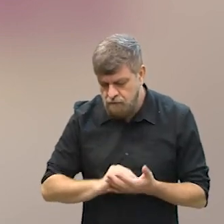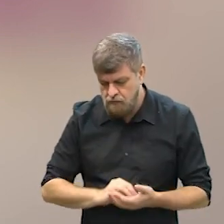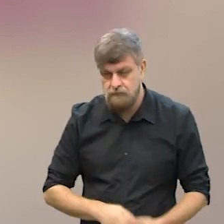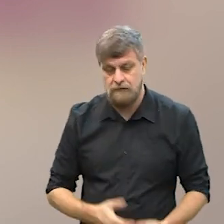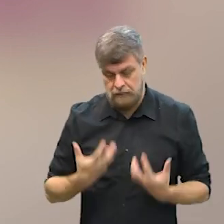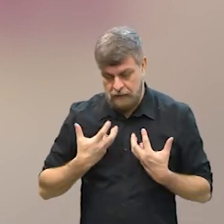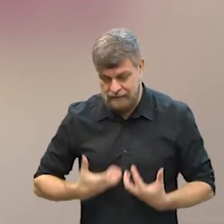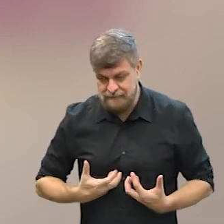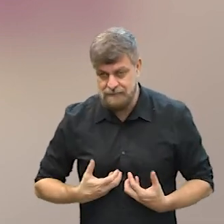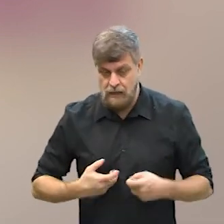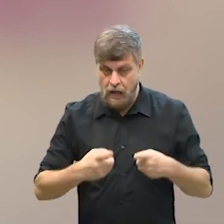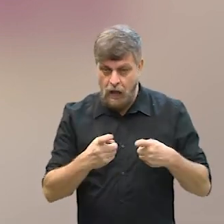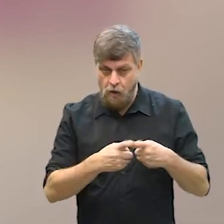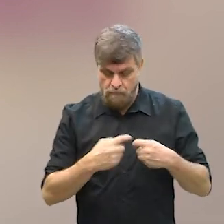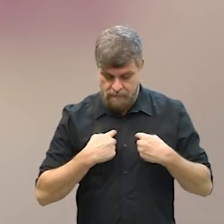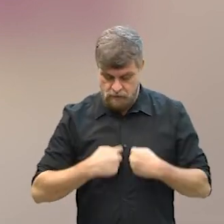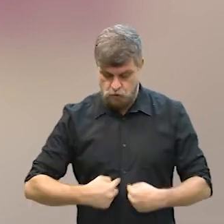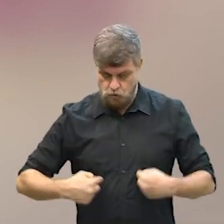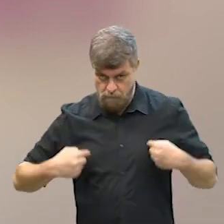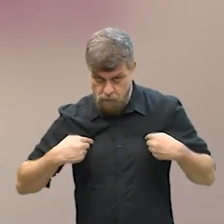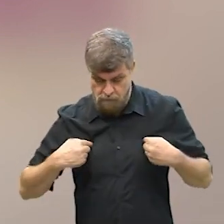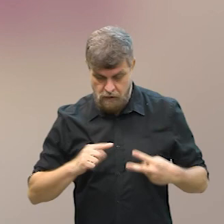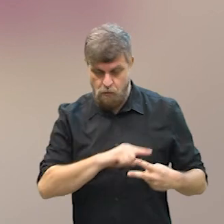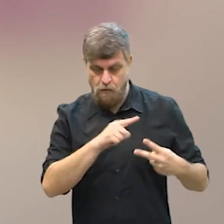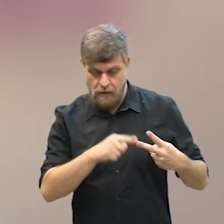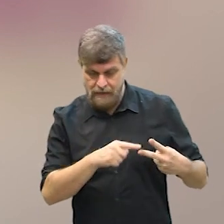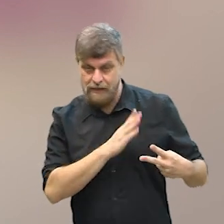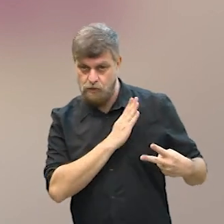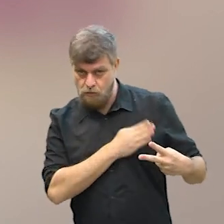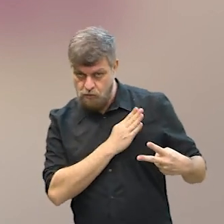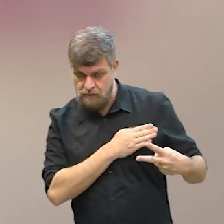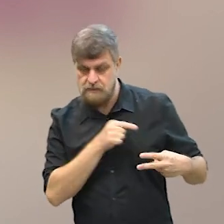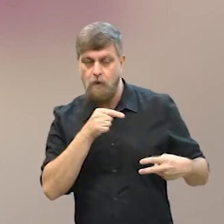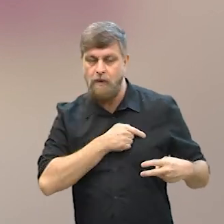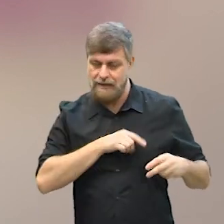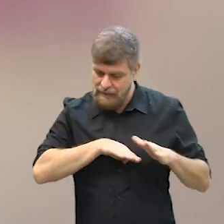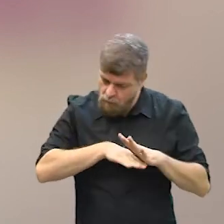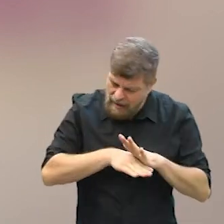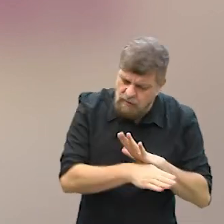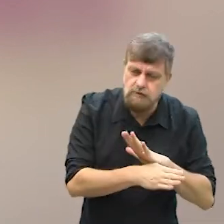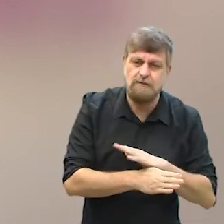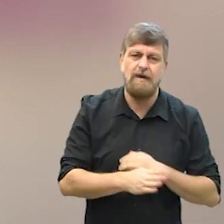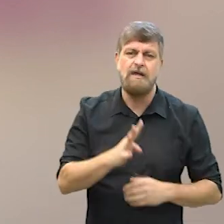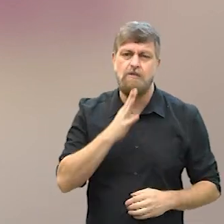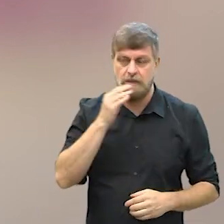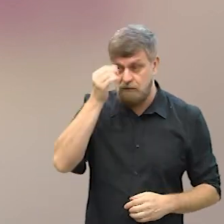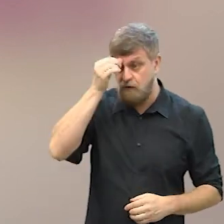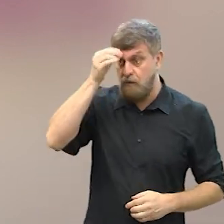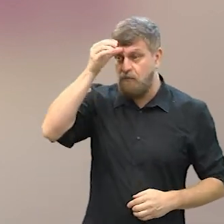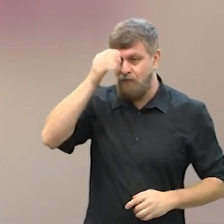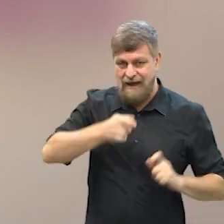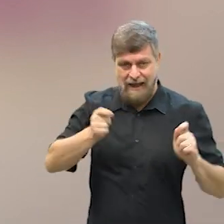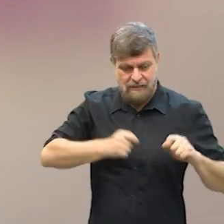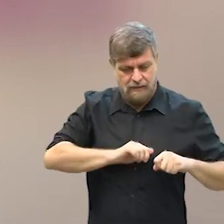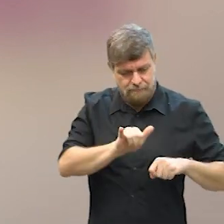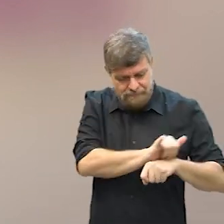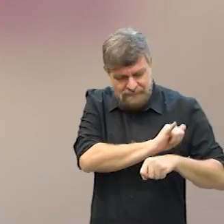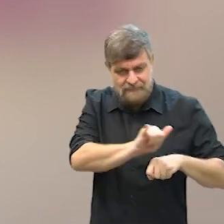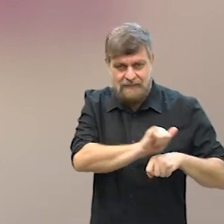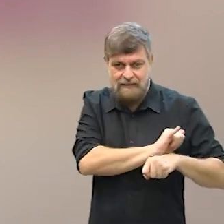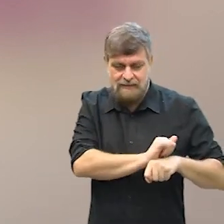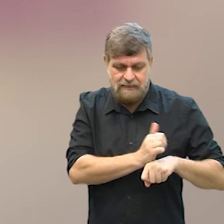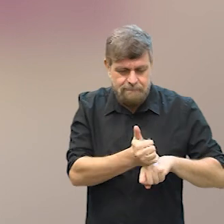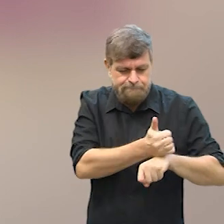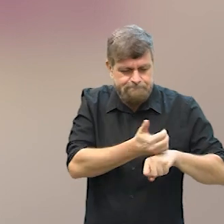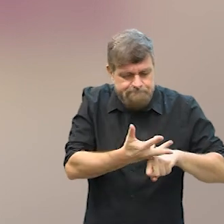o pneumologista e o cardiologista estão mais habituados a lidar com esse assunto e terão, assim, vamos